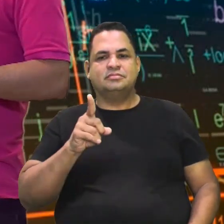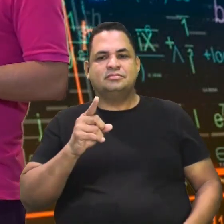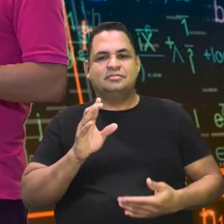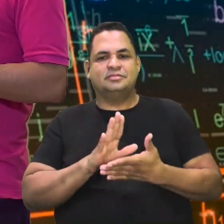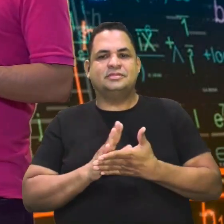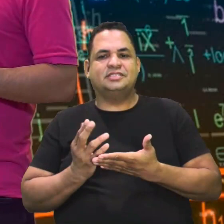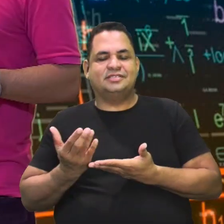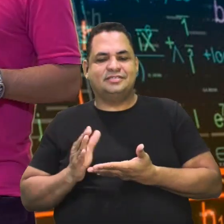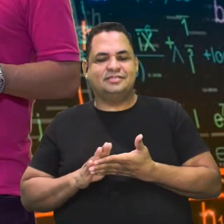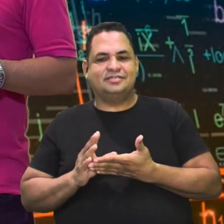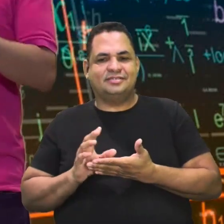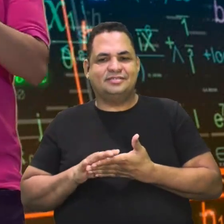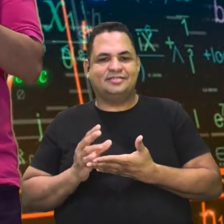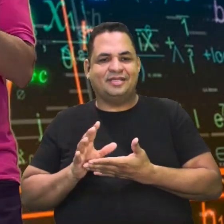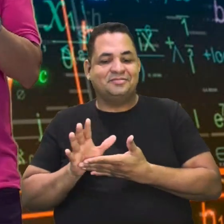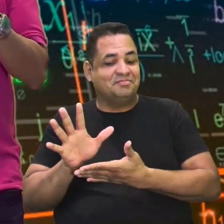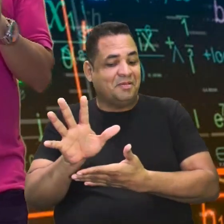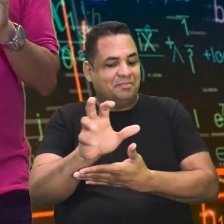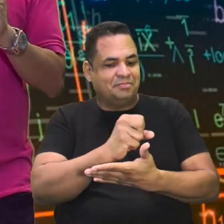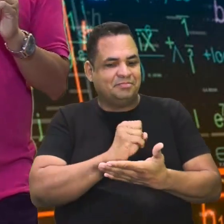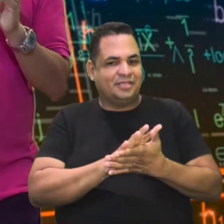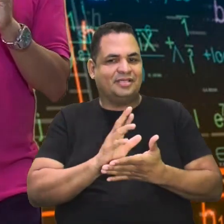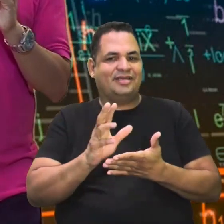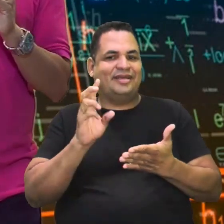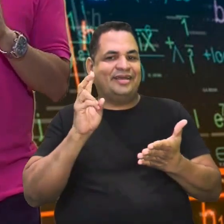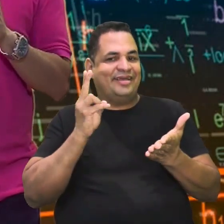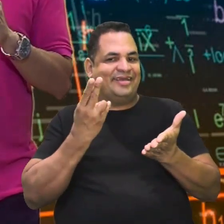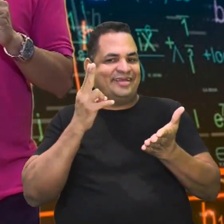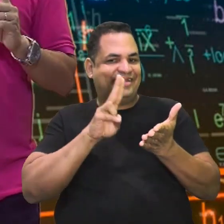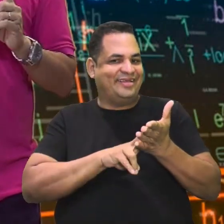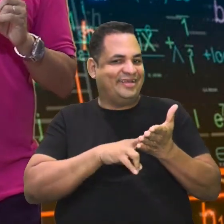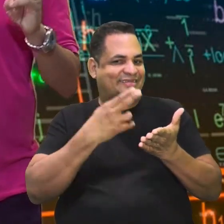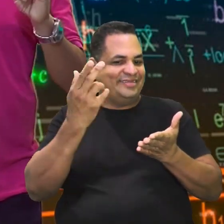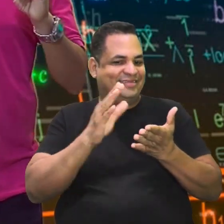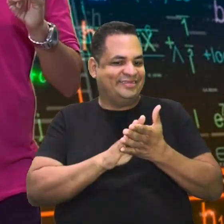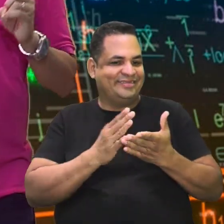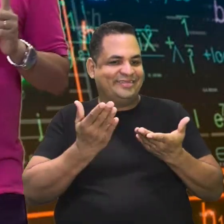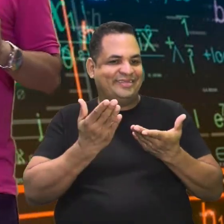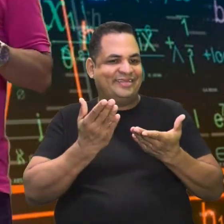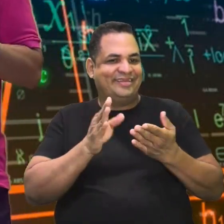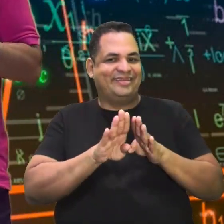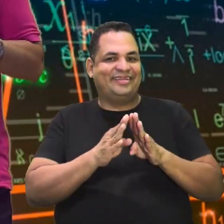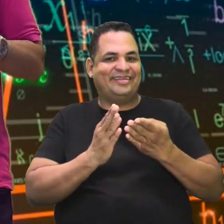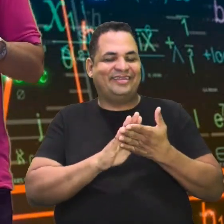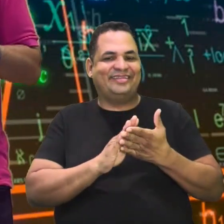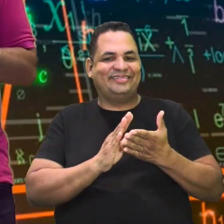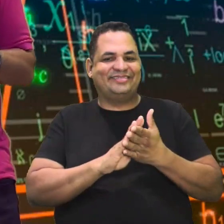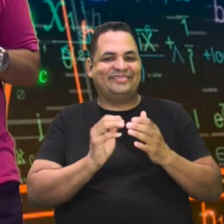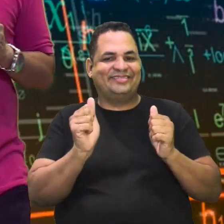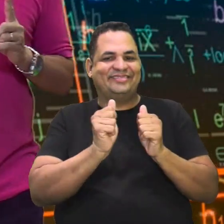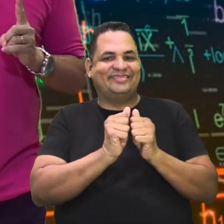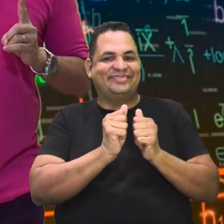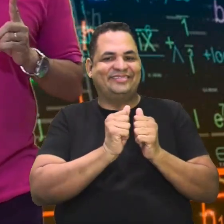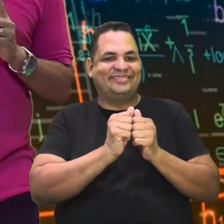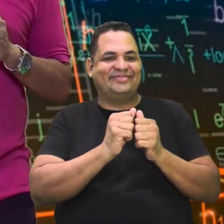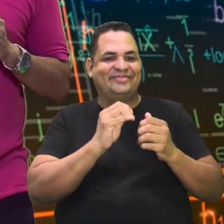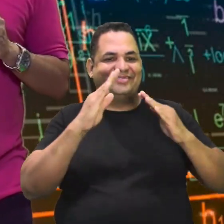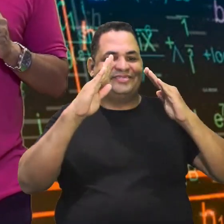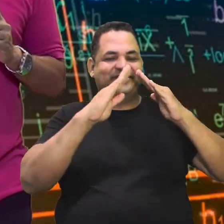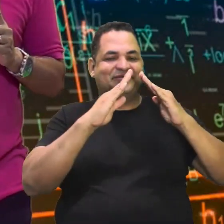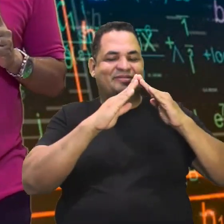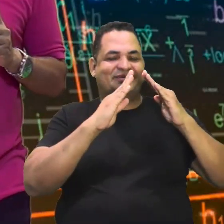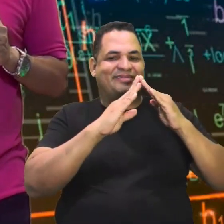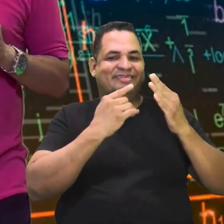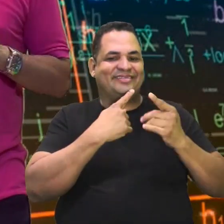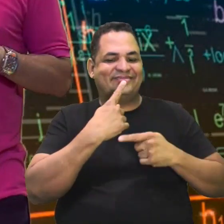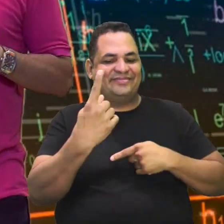buscar correspondência na portaria. Eu acho, na verdade, sabe o que eu acho que é? Interessa! Eu acho que ela, como ela mora perto da escola da filha dela, acho que ela vai levar a filha